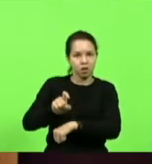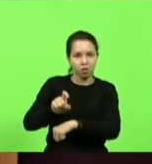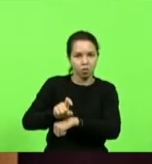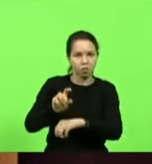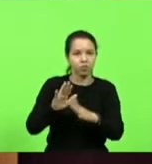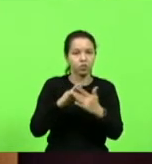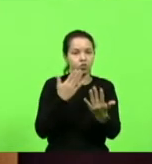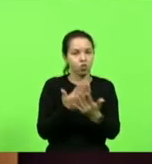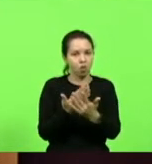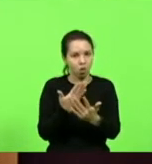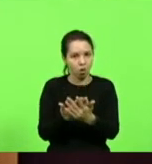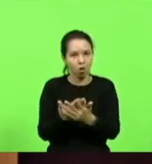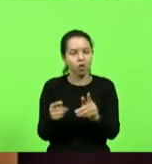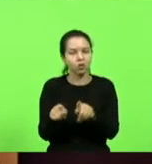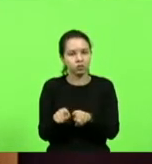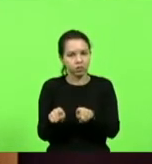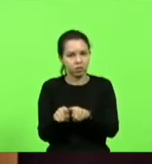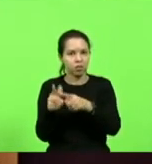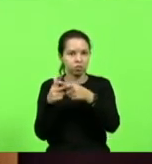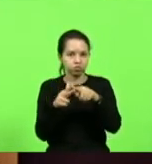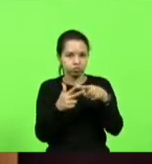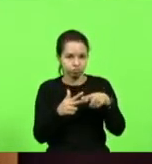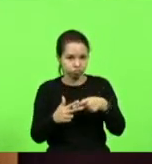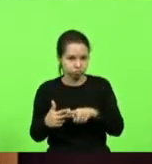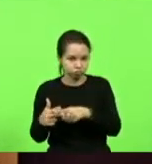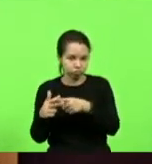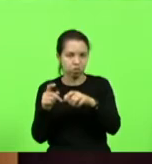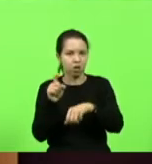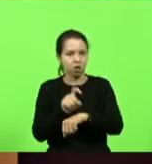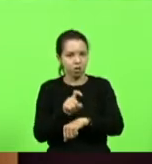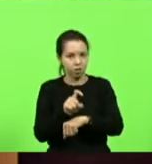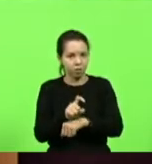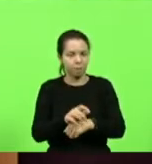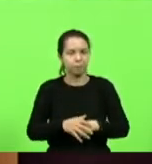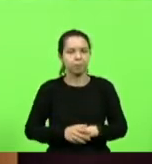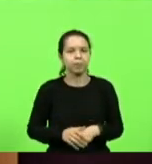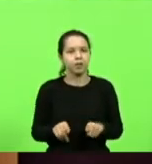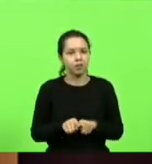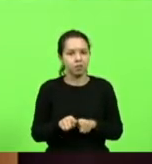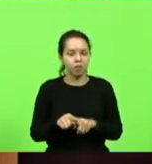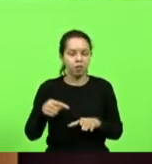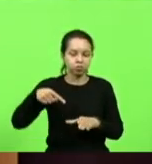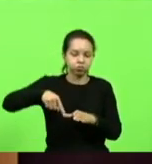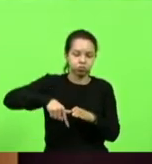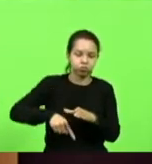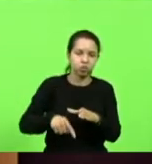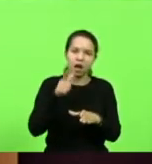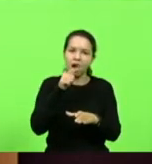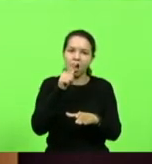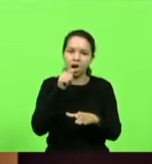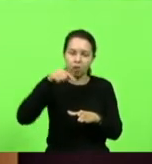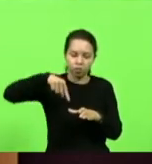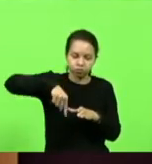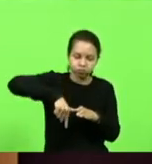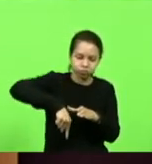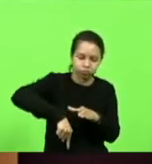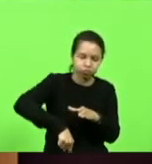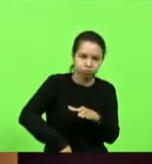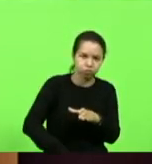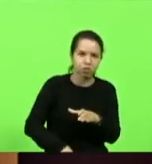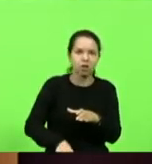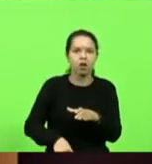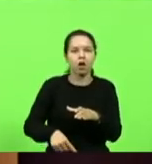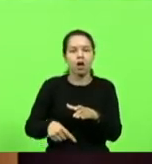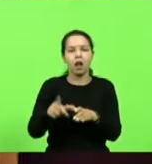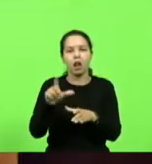escola também da Matias em Araranguá. Além disso, perfuração de poços artesianos em Lauro Miller, em função